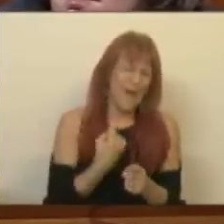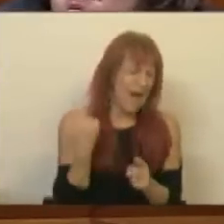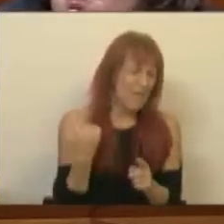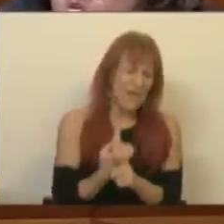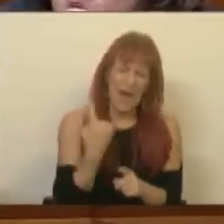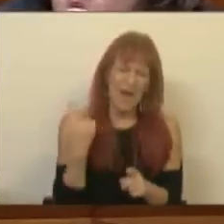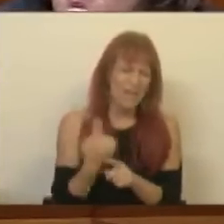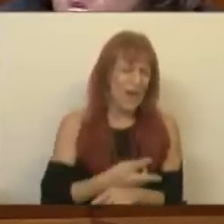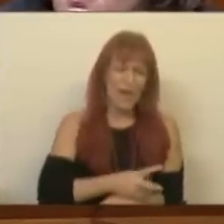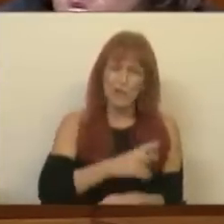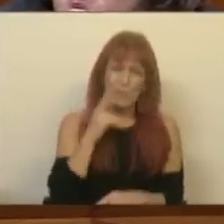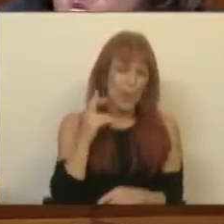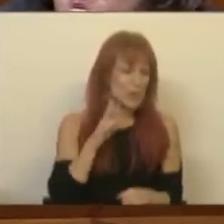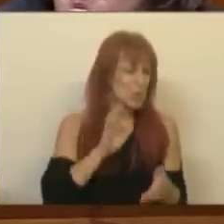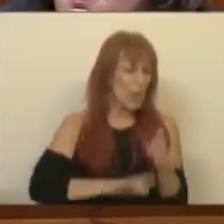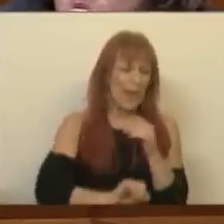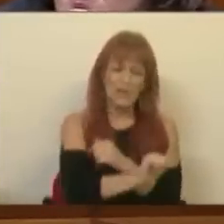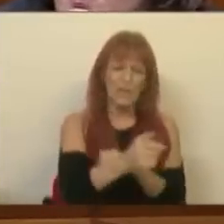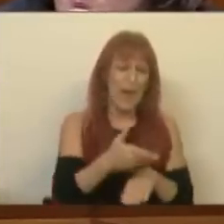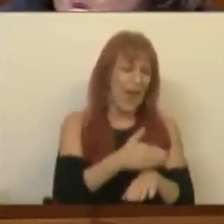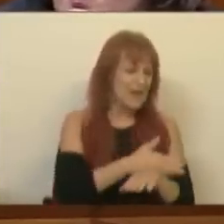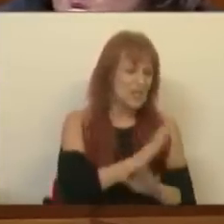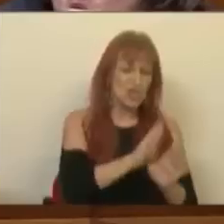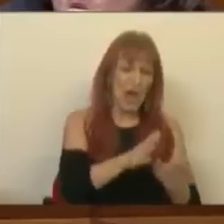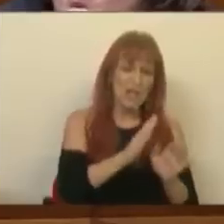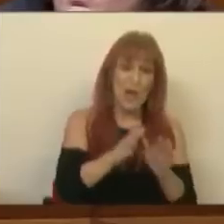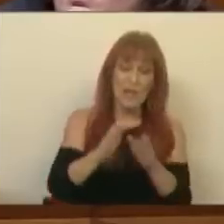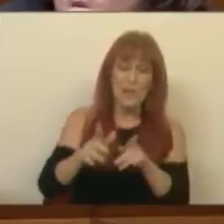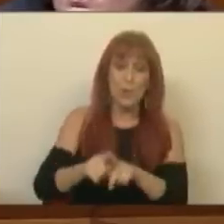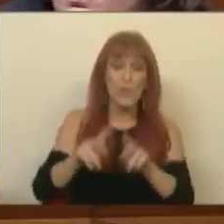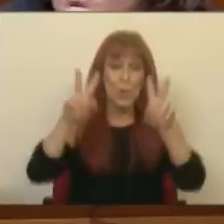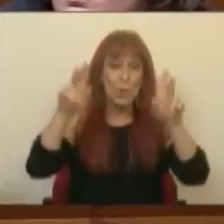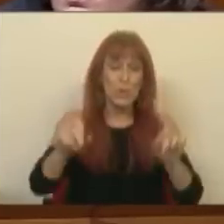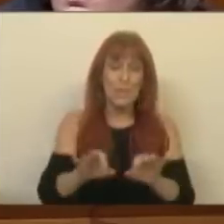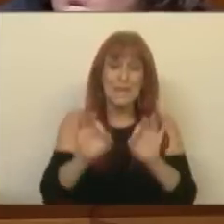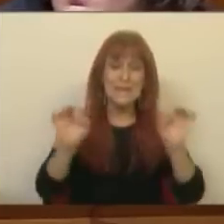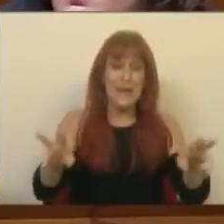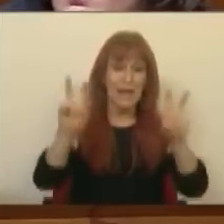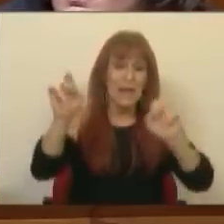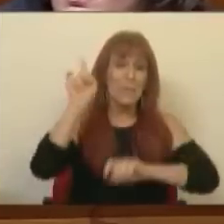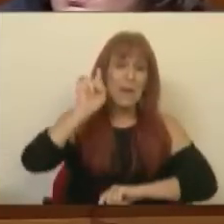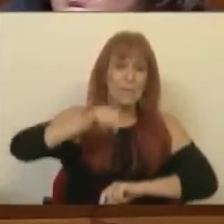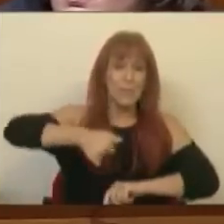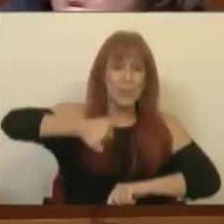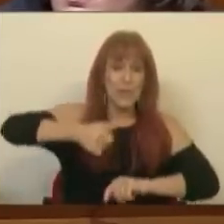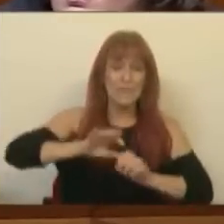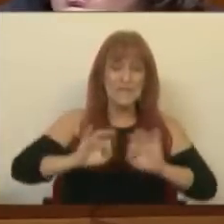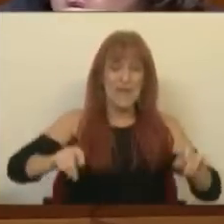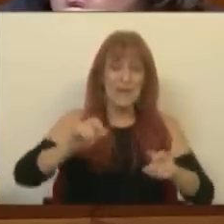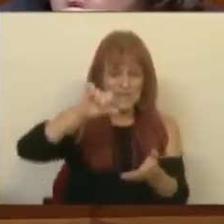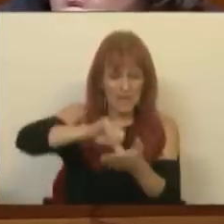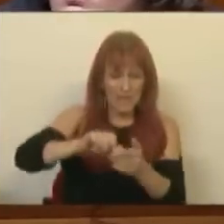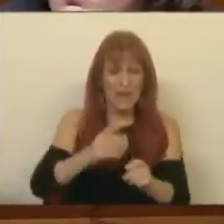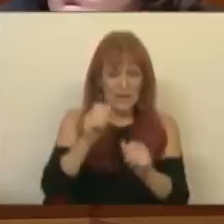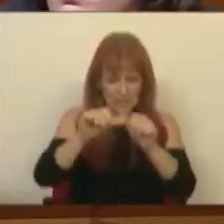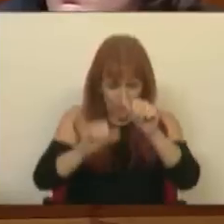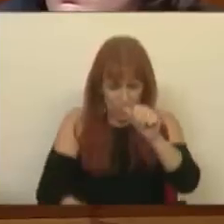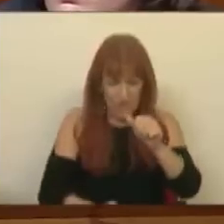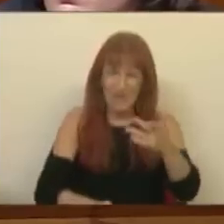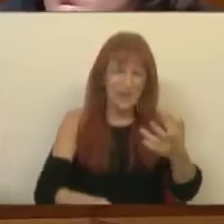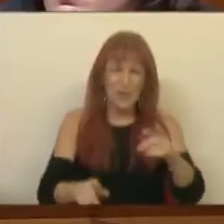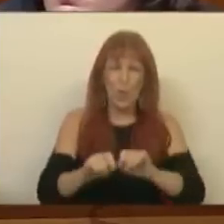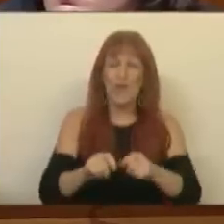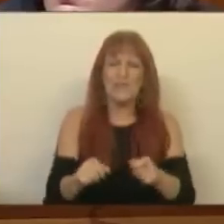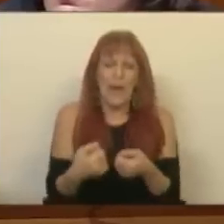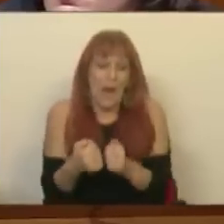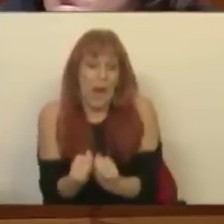respostas a vários dos seus colegas anteriormente que trataram do tema como tema relevante sério e central da sua intervenção e não